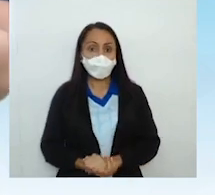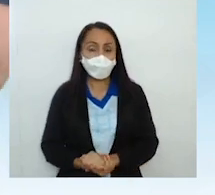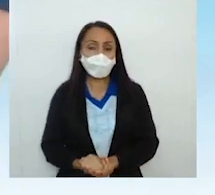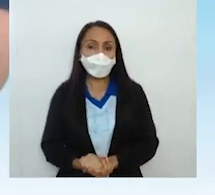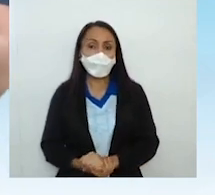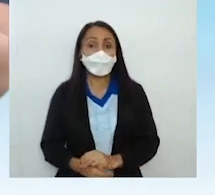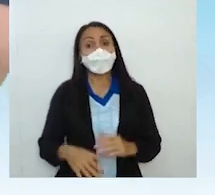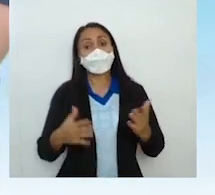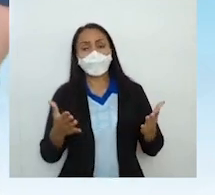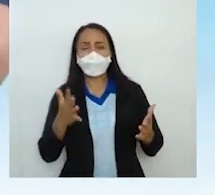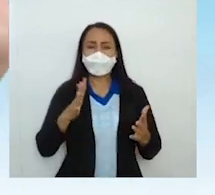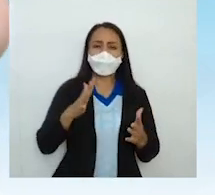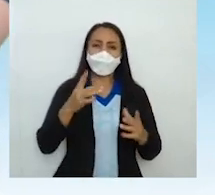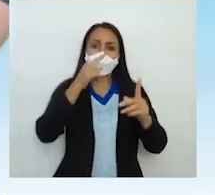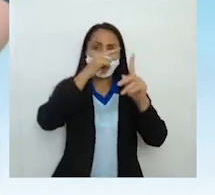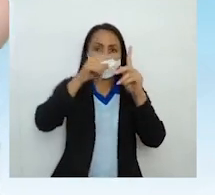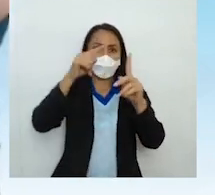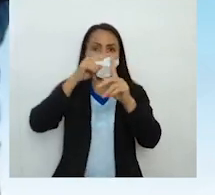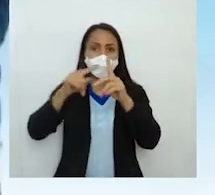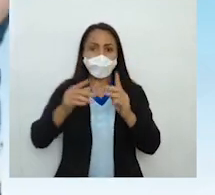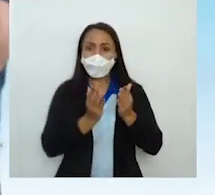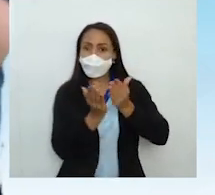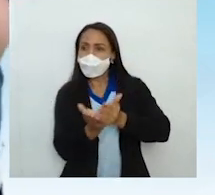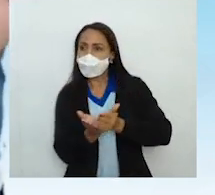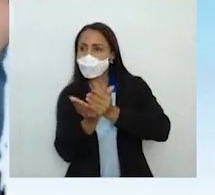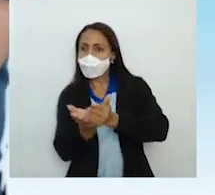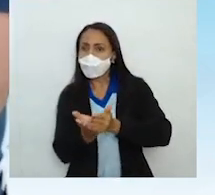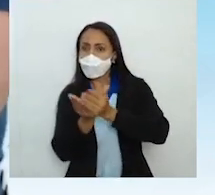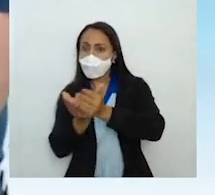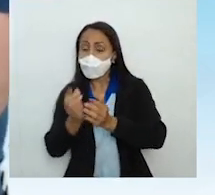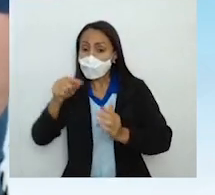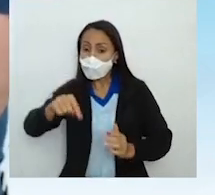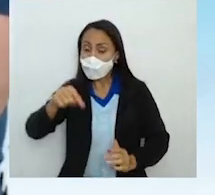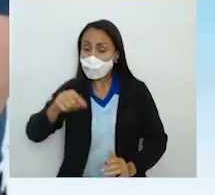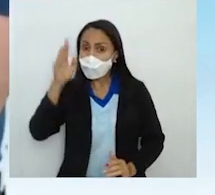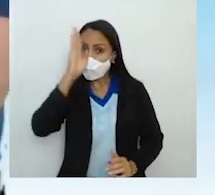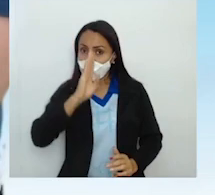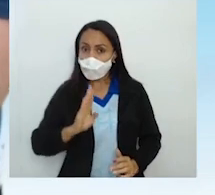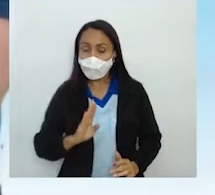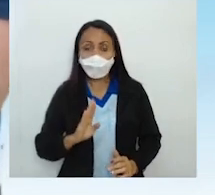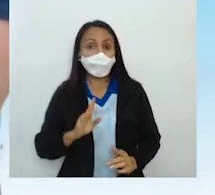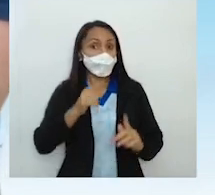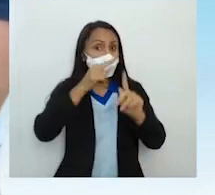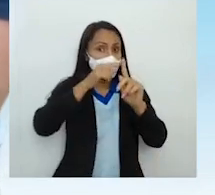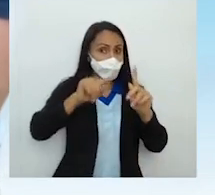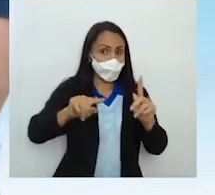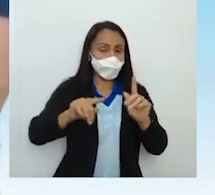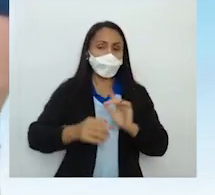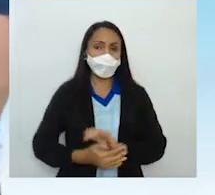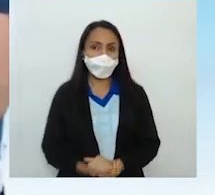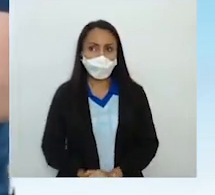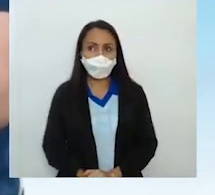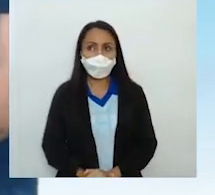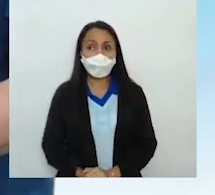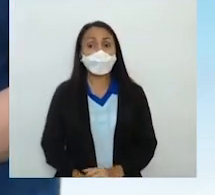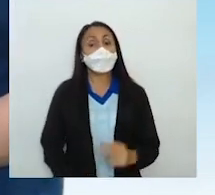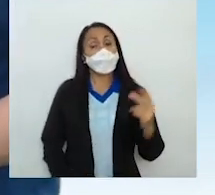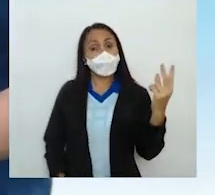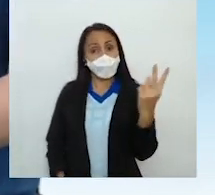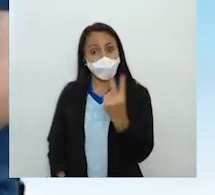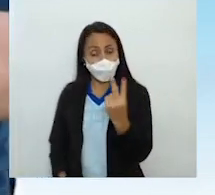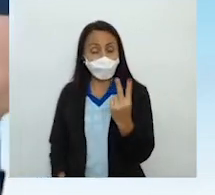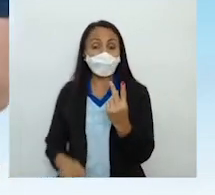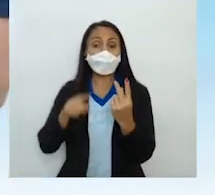que proibida a chegada de navios com escravos vindos da África. Olha aí, então 2 pontos aí para